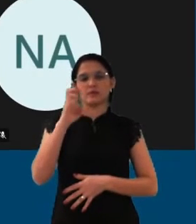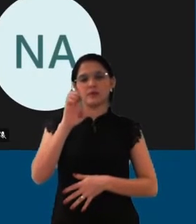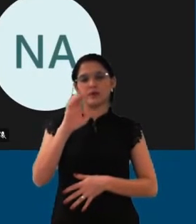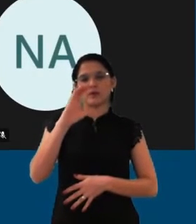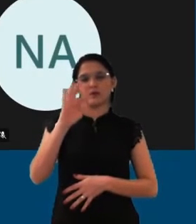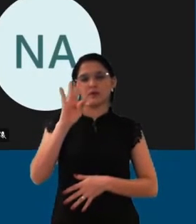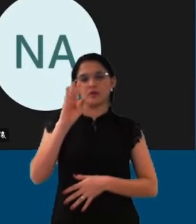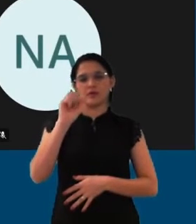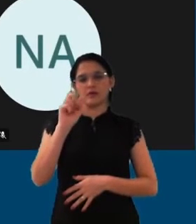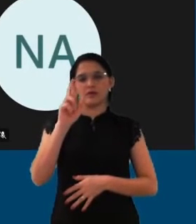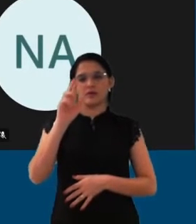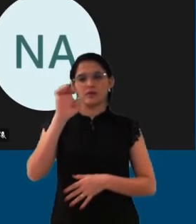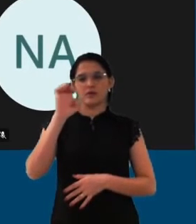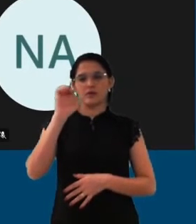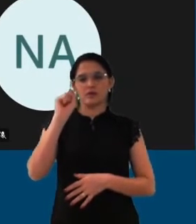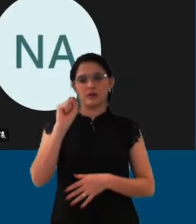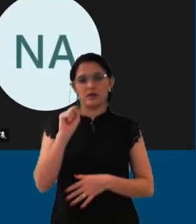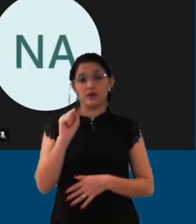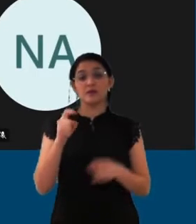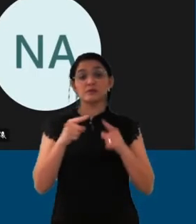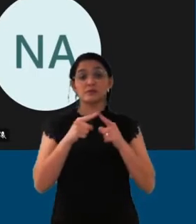área licenciada foi de